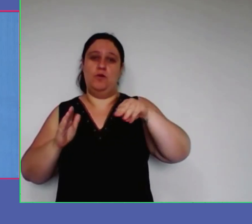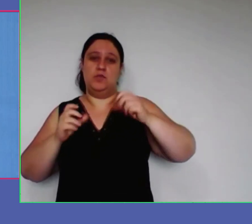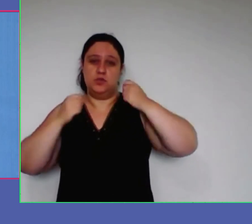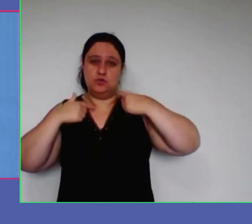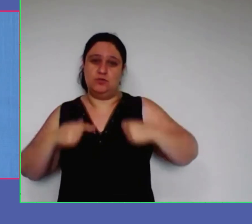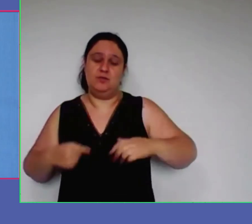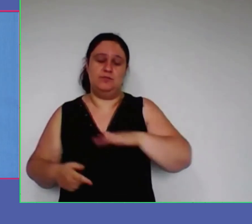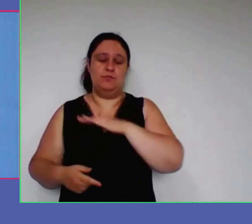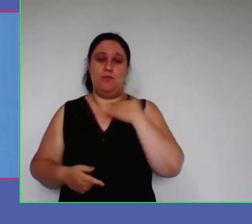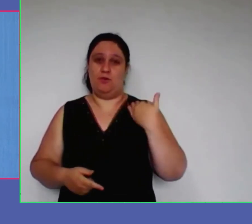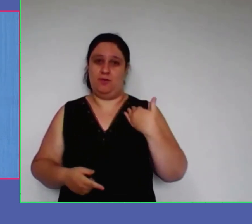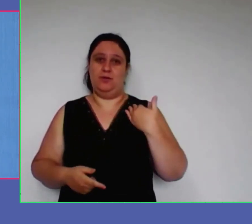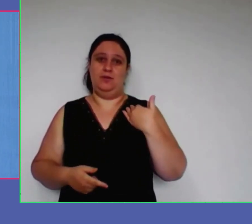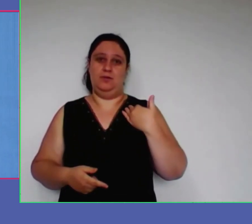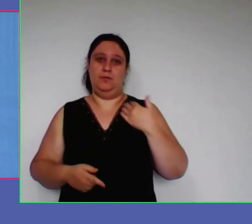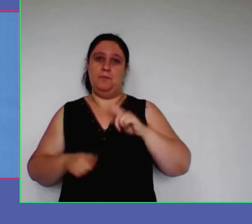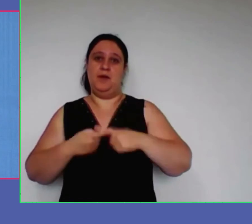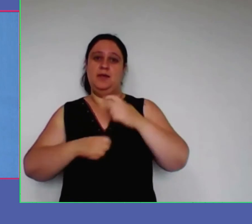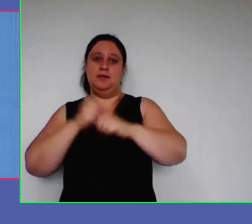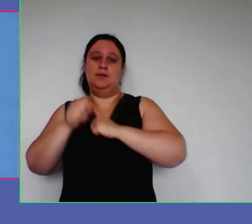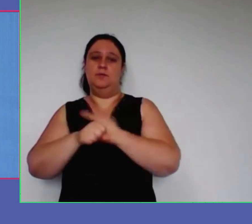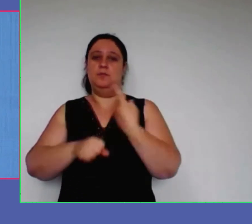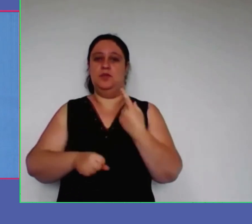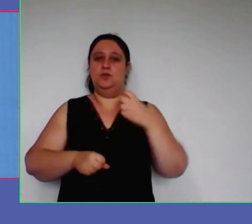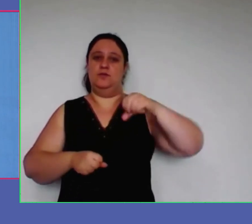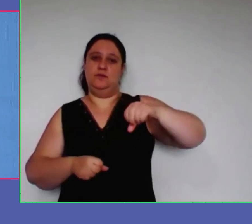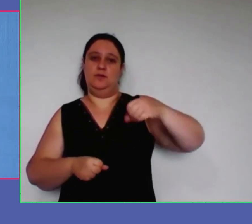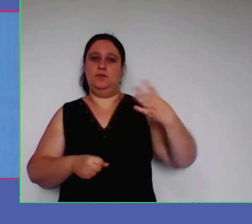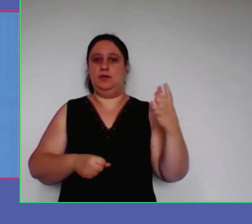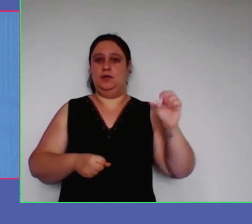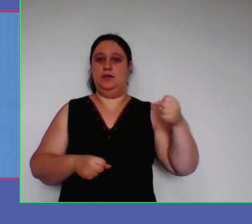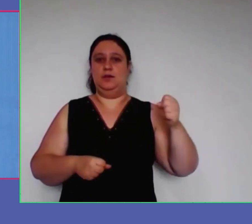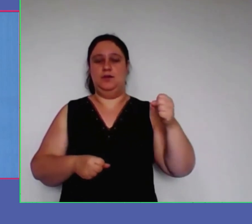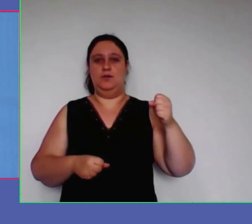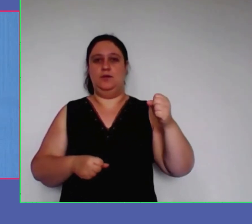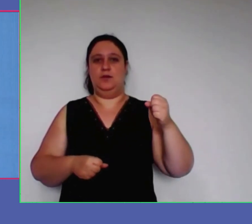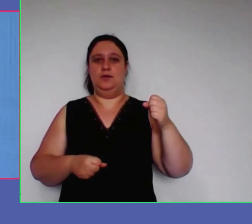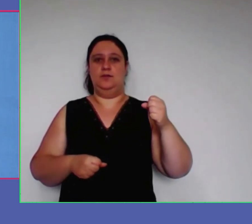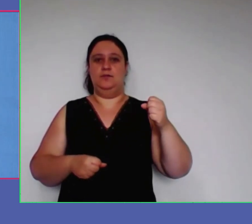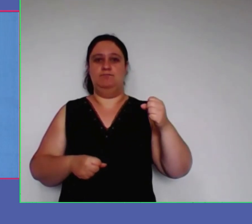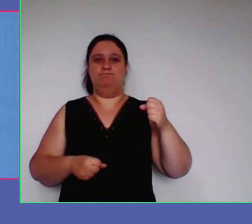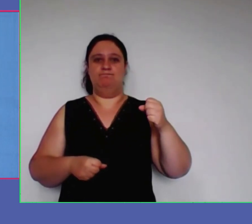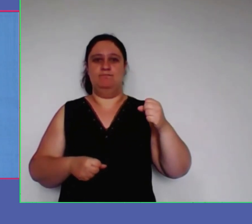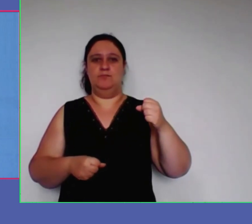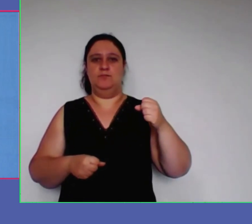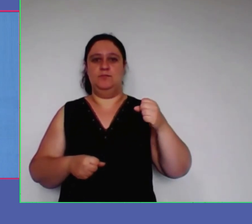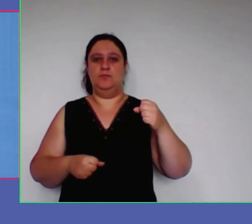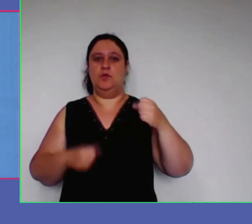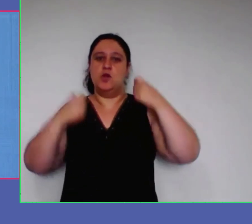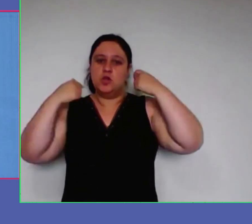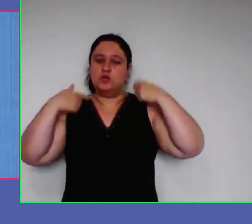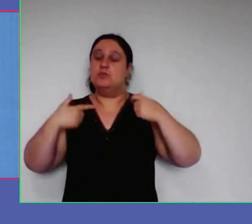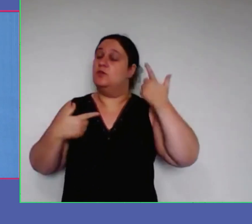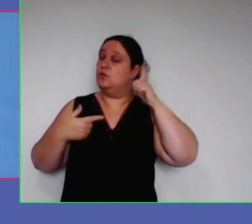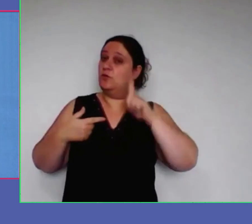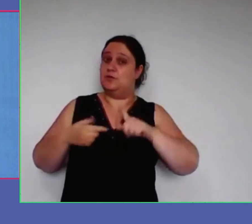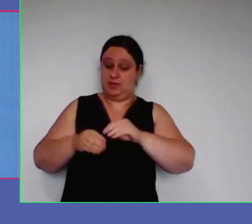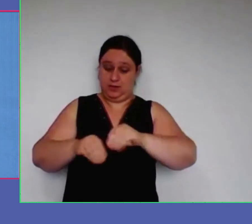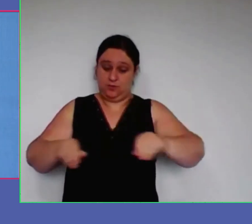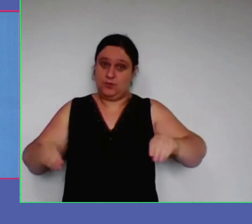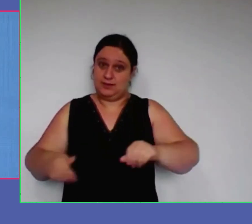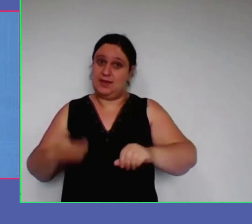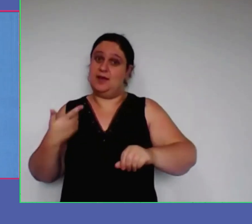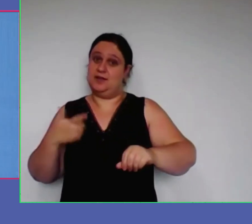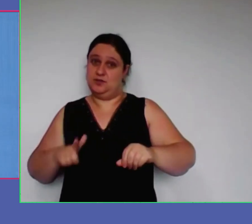Mas em 1948, foi milagrosamente restaurada a nação de Israel, debaixo de muitas oposições e